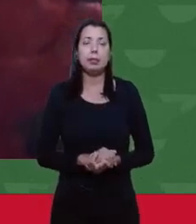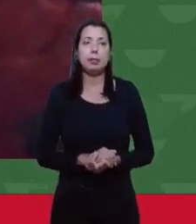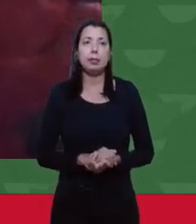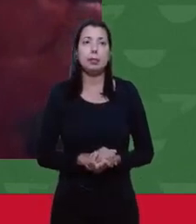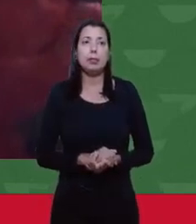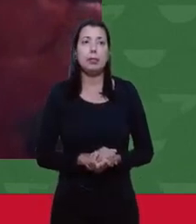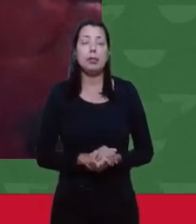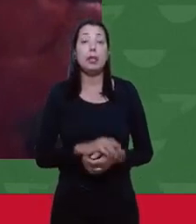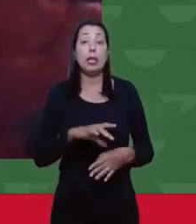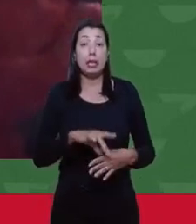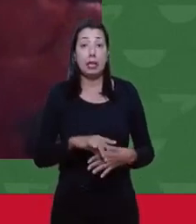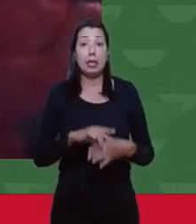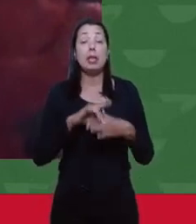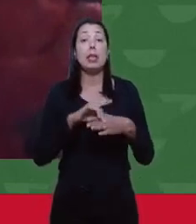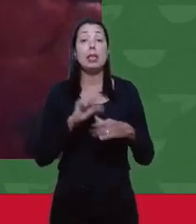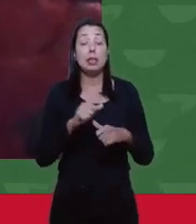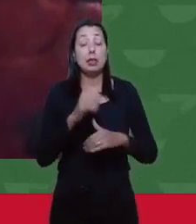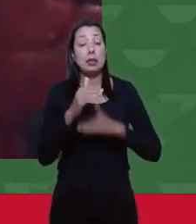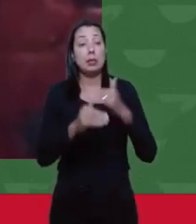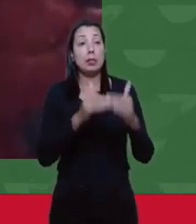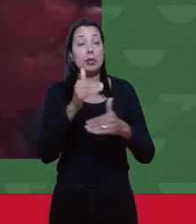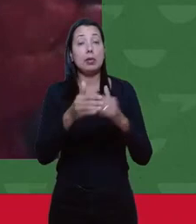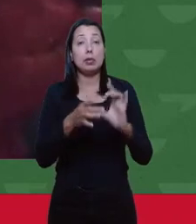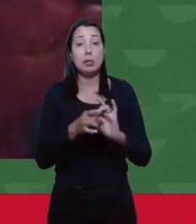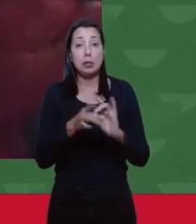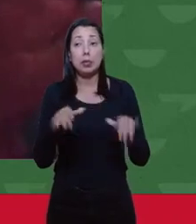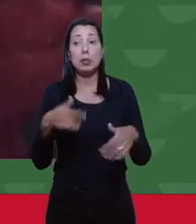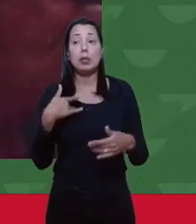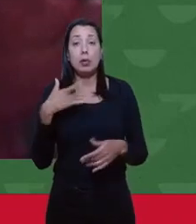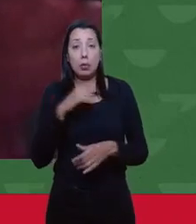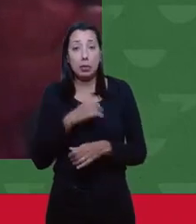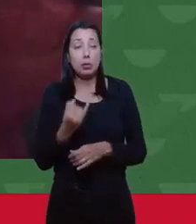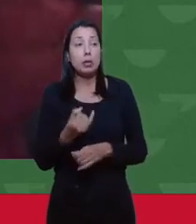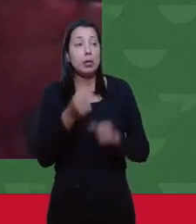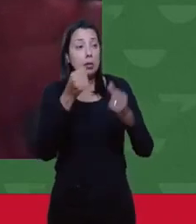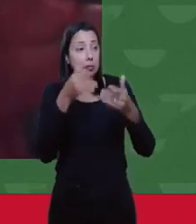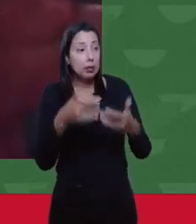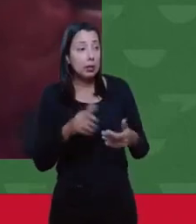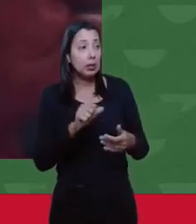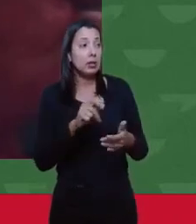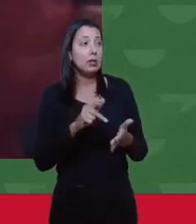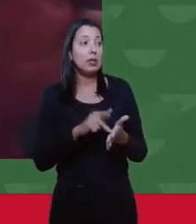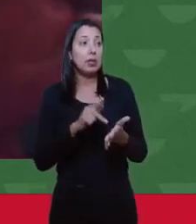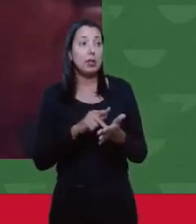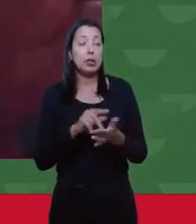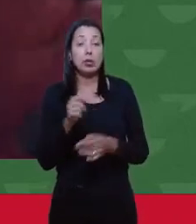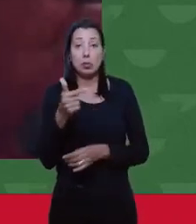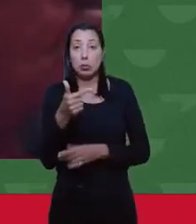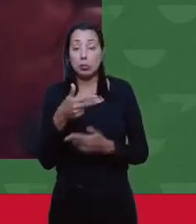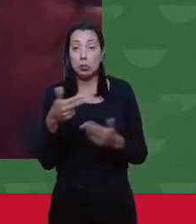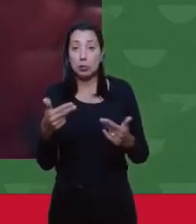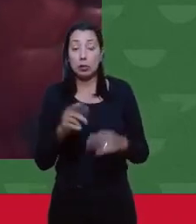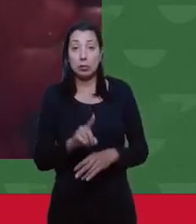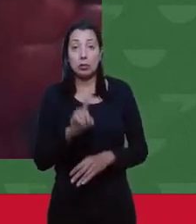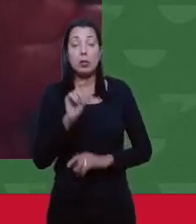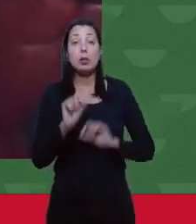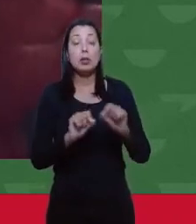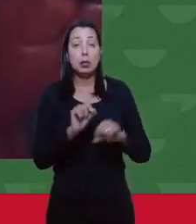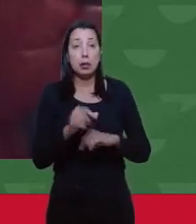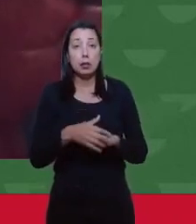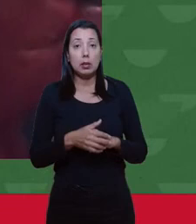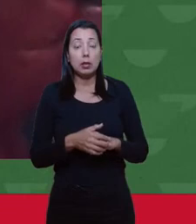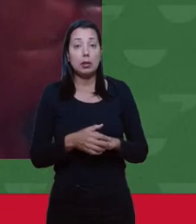que lideram este processo pela liberdade. Eu acho que é importante dizer ainda duas coisas. A primeira é